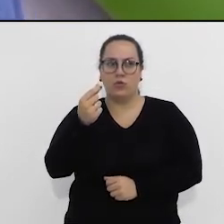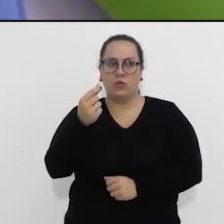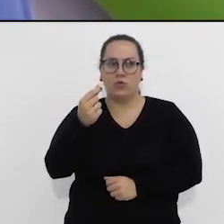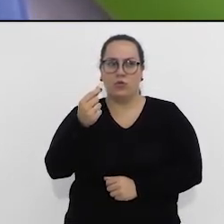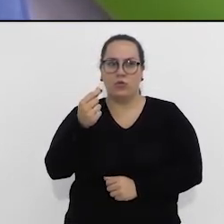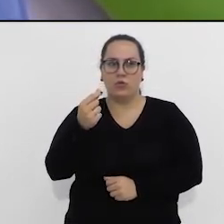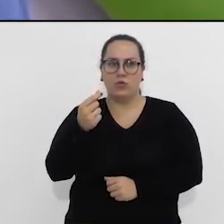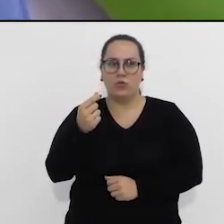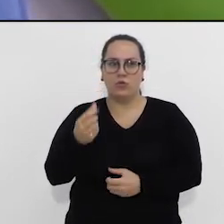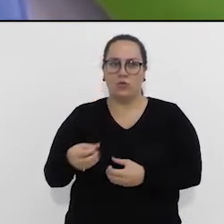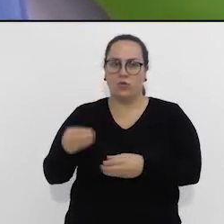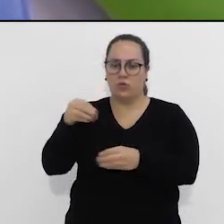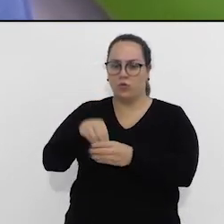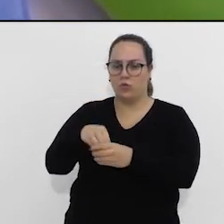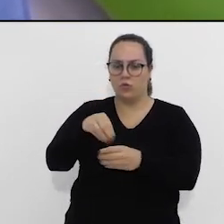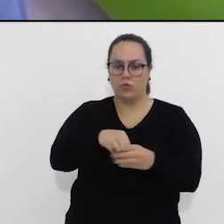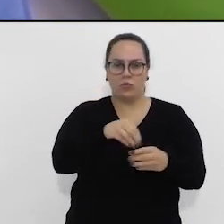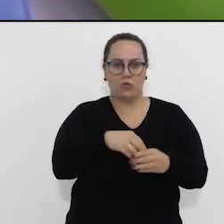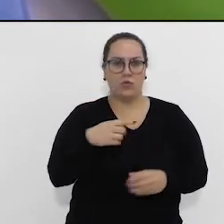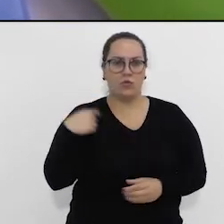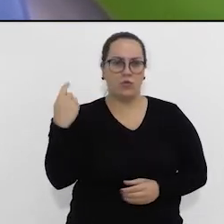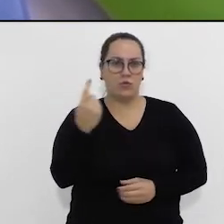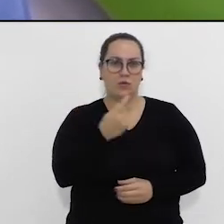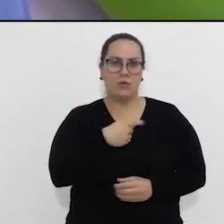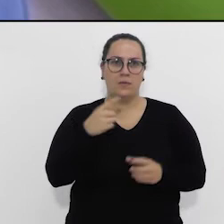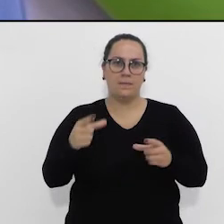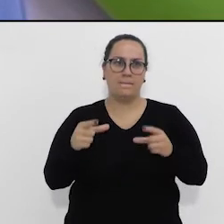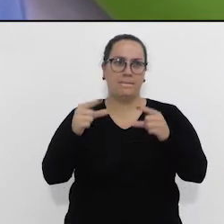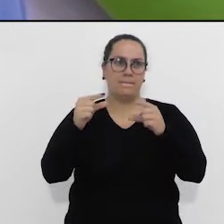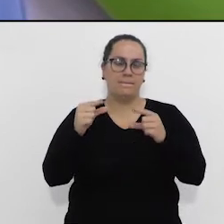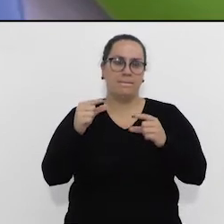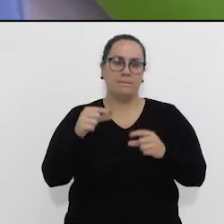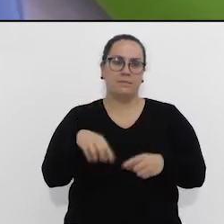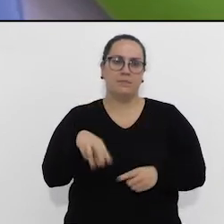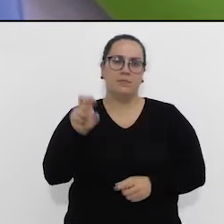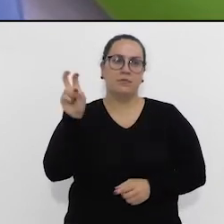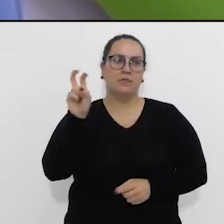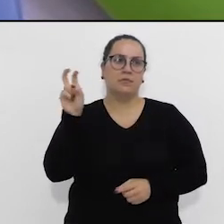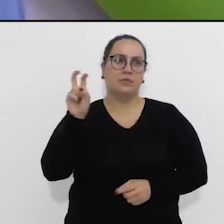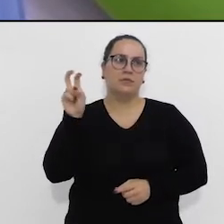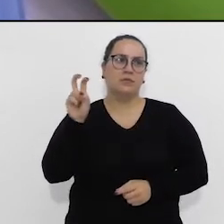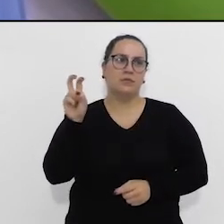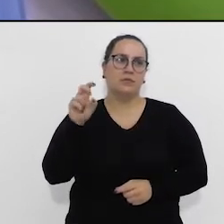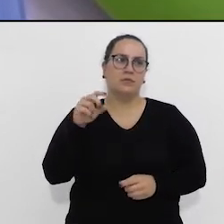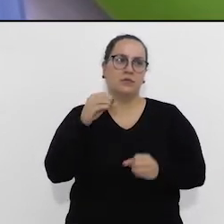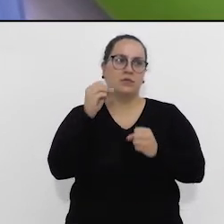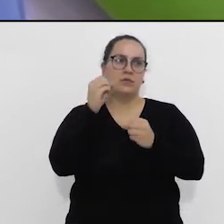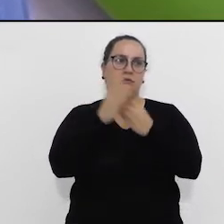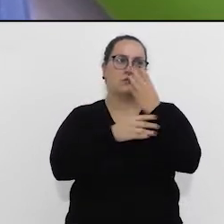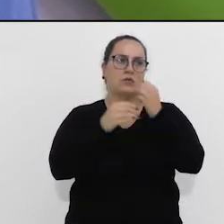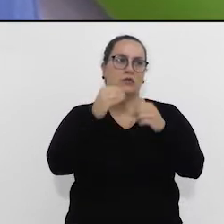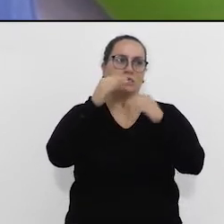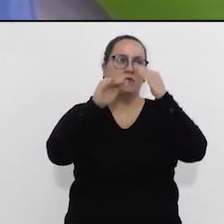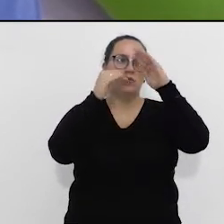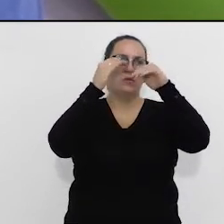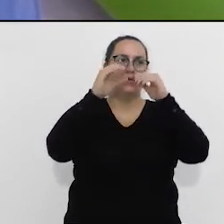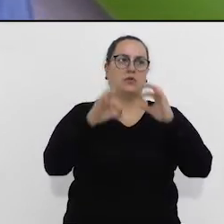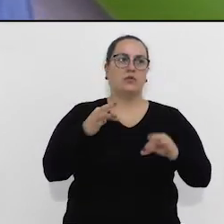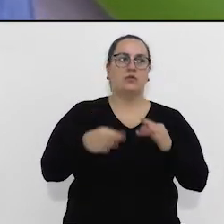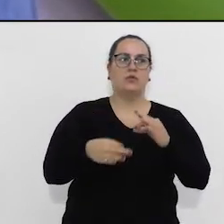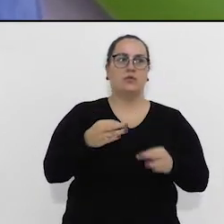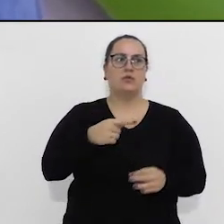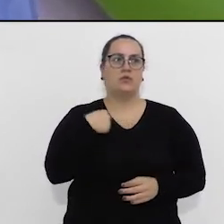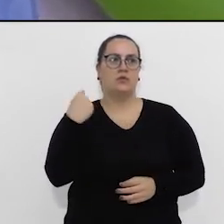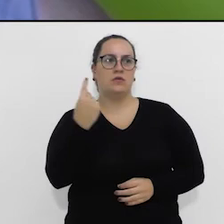assessores nosso dentro da prefeitura usar o mínimo possível e a quinta procurar desenvolver um plano aonde